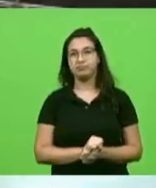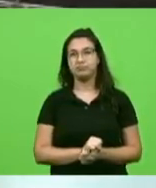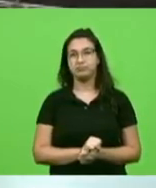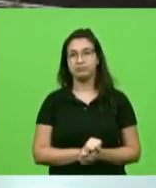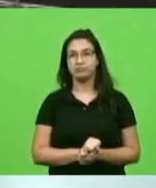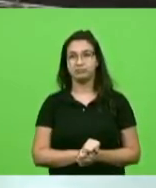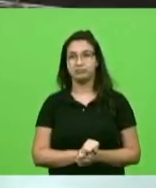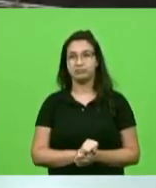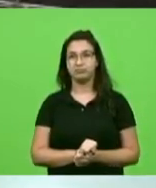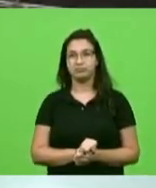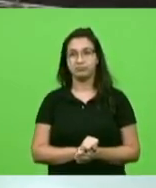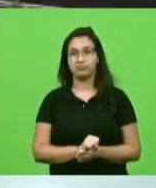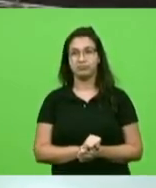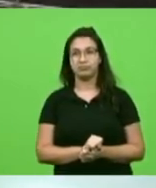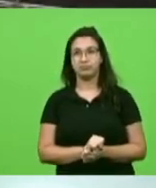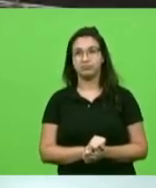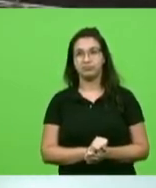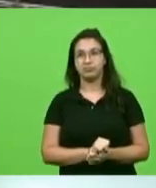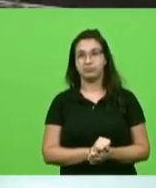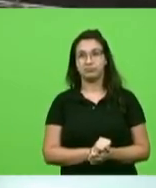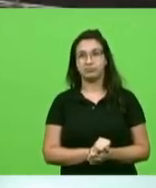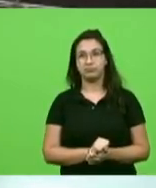E aí